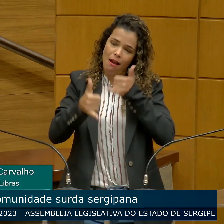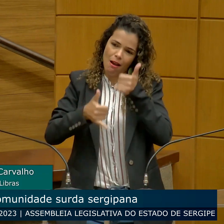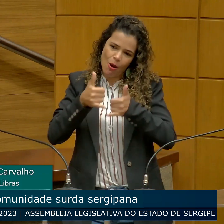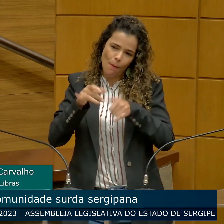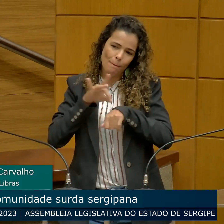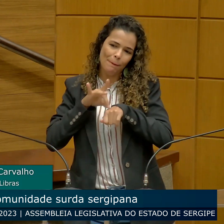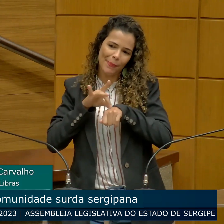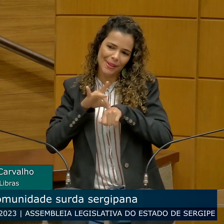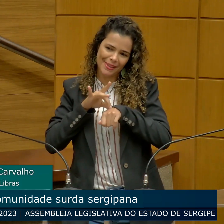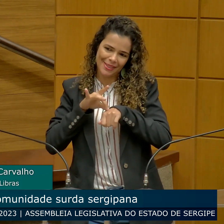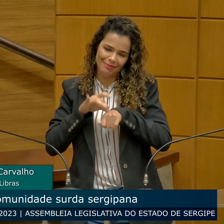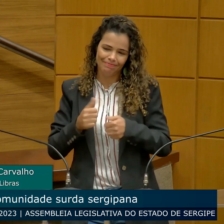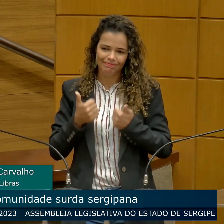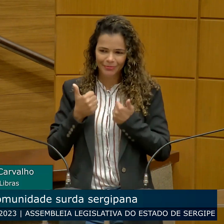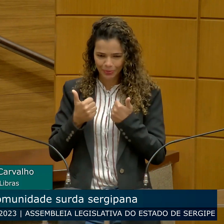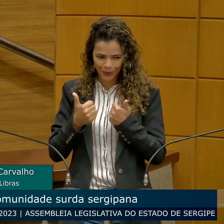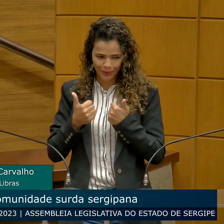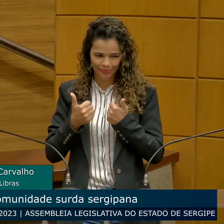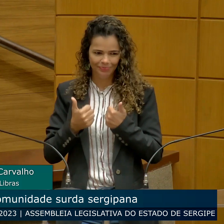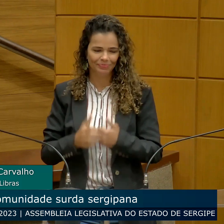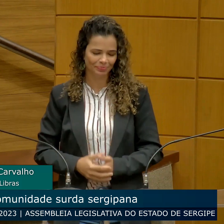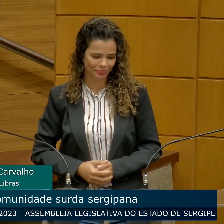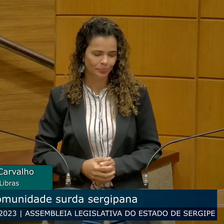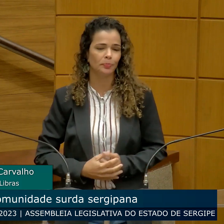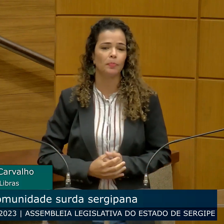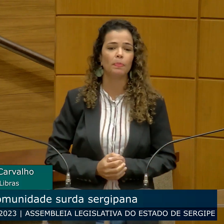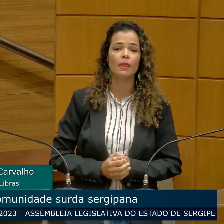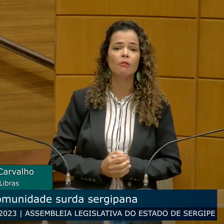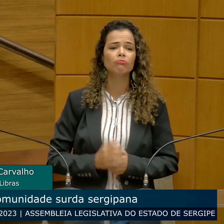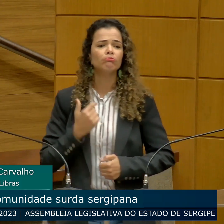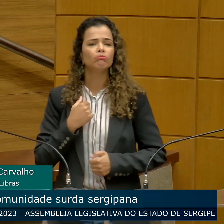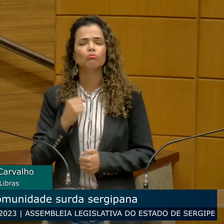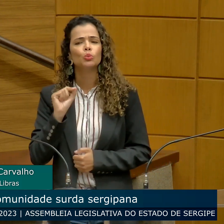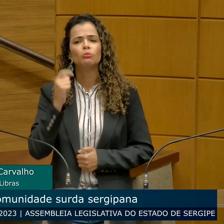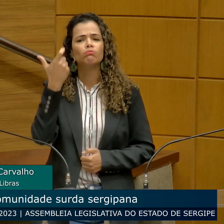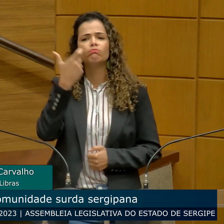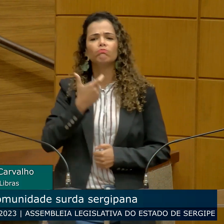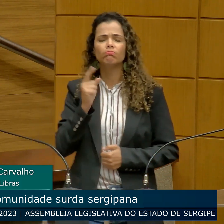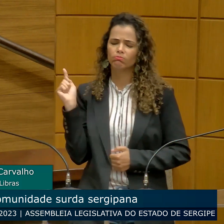jeans e de salto alto preto, ok?